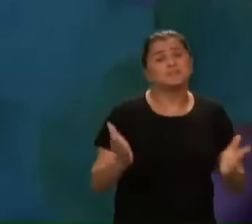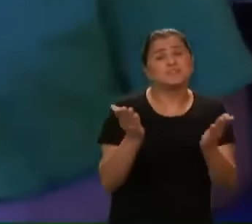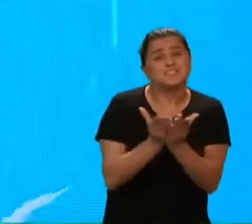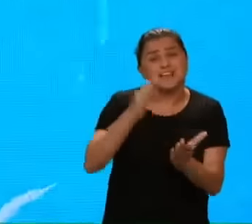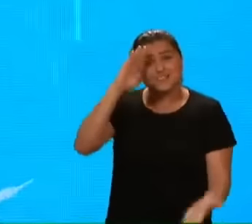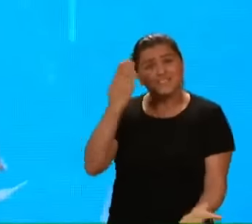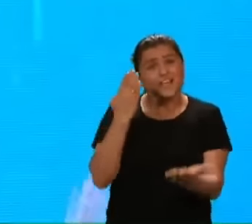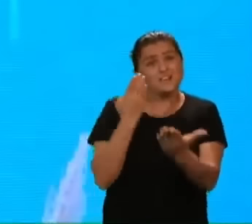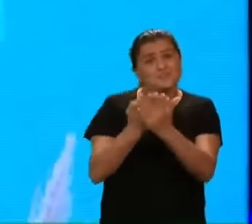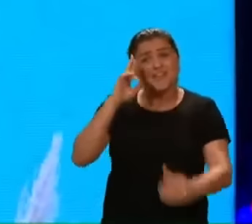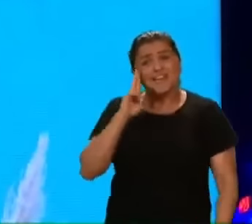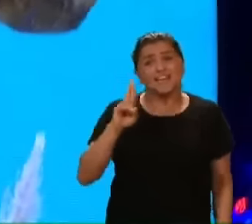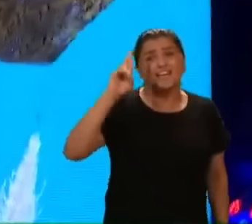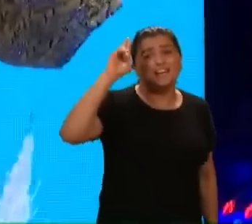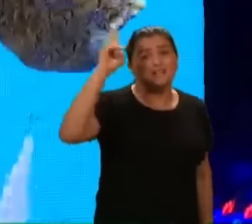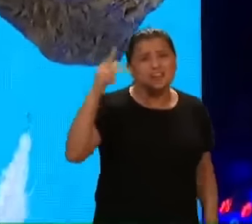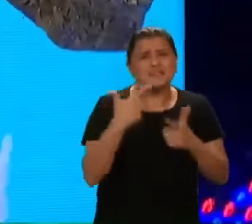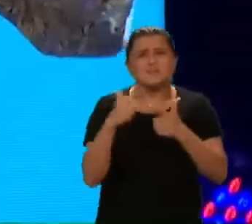firme nos pés do Senhor.